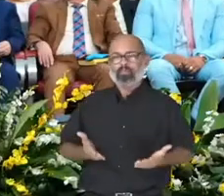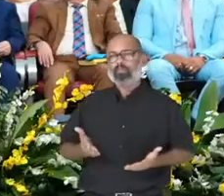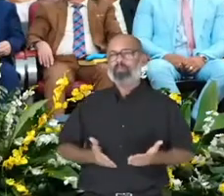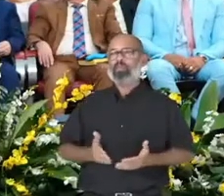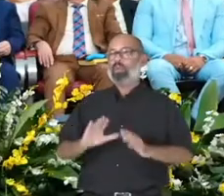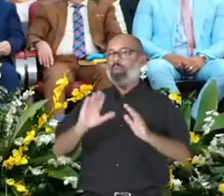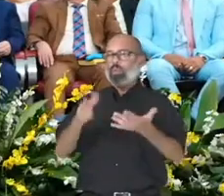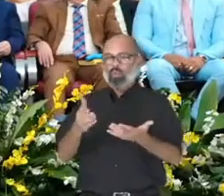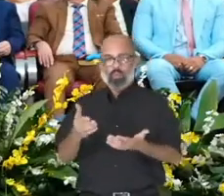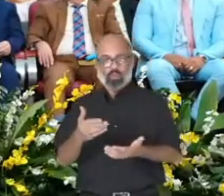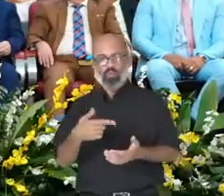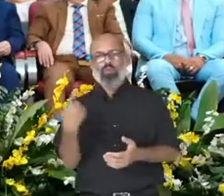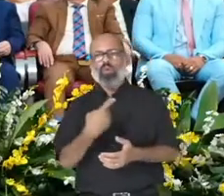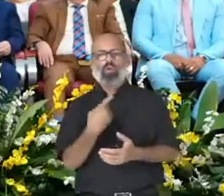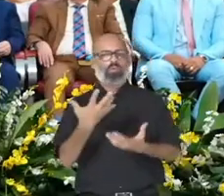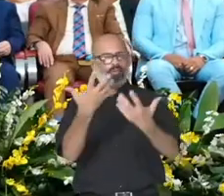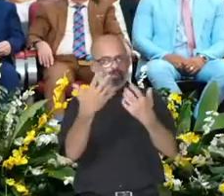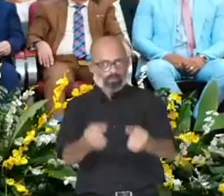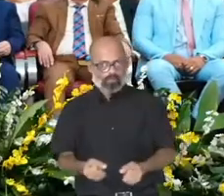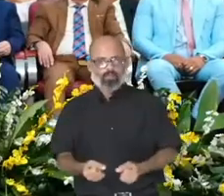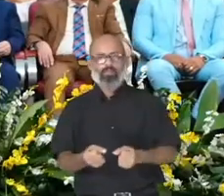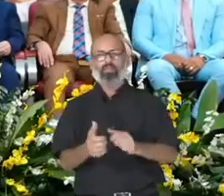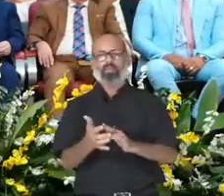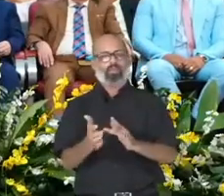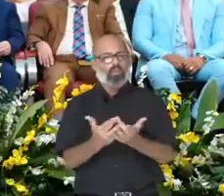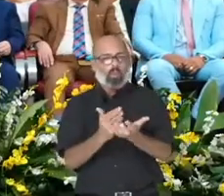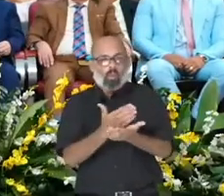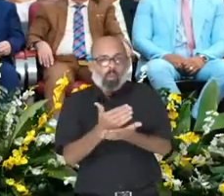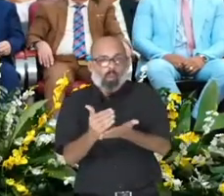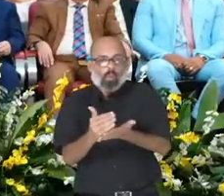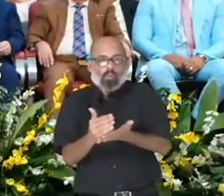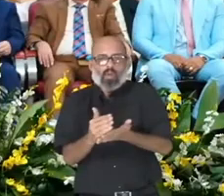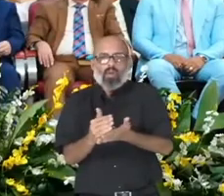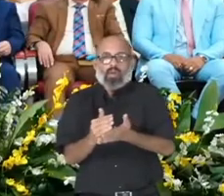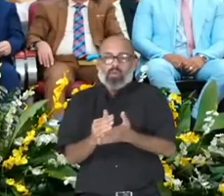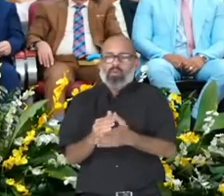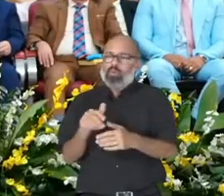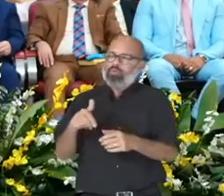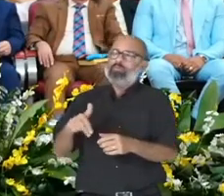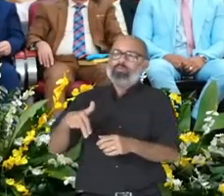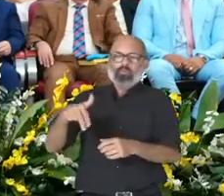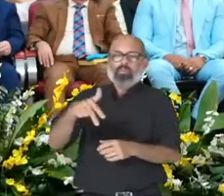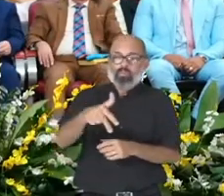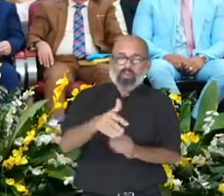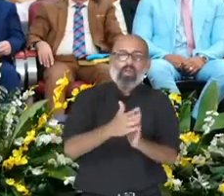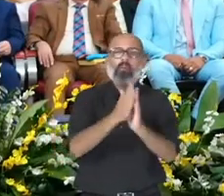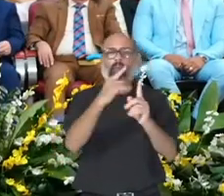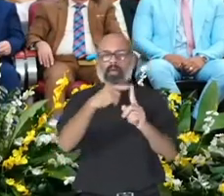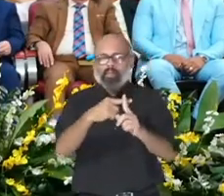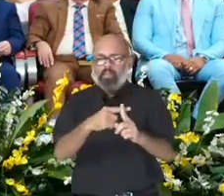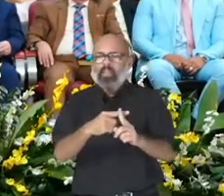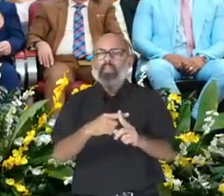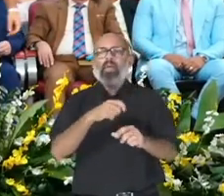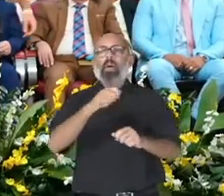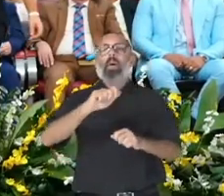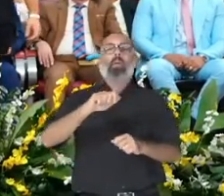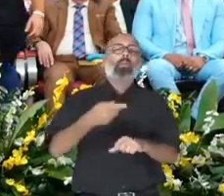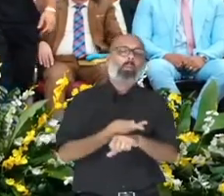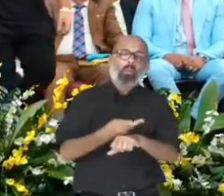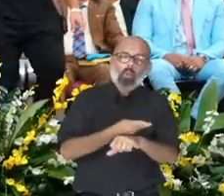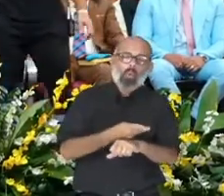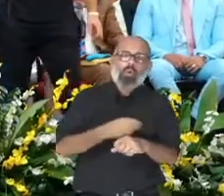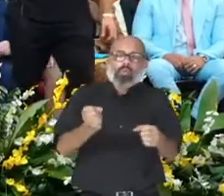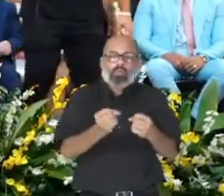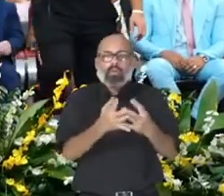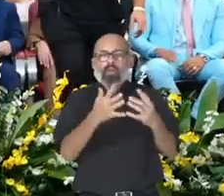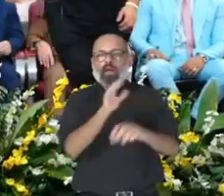Quando a gente é novo convertido, a gente se arrasta para a igreja atrás de sinais. Quando alguém fala: Jesus está em cima